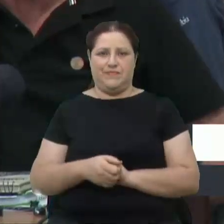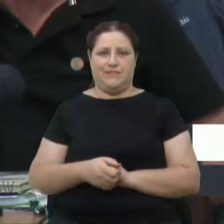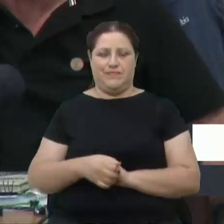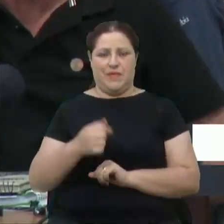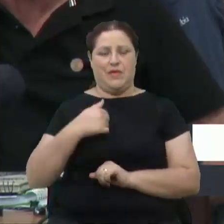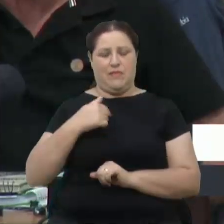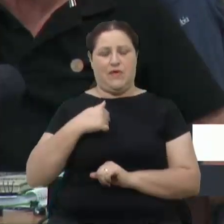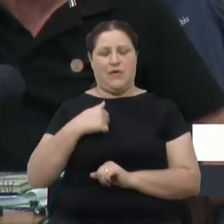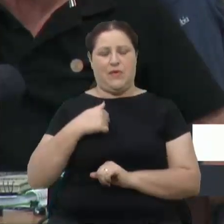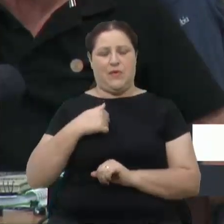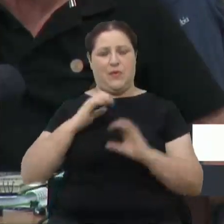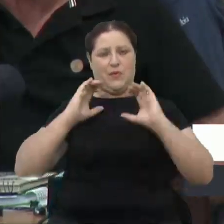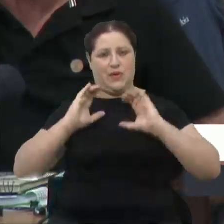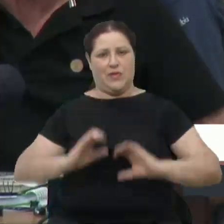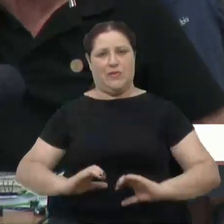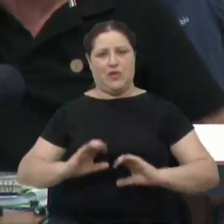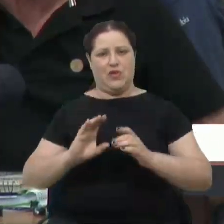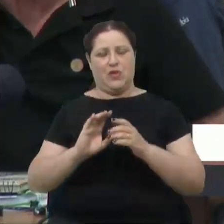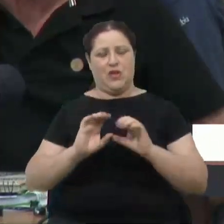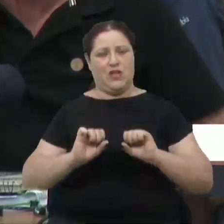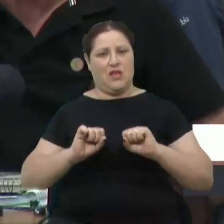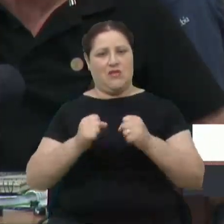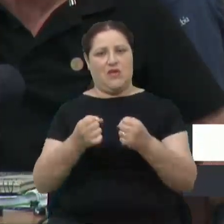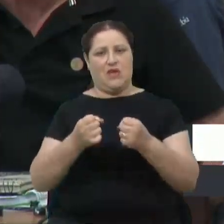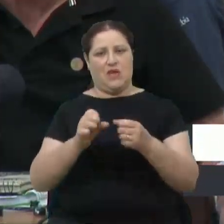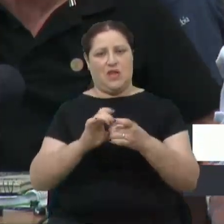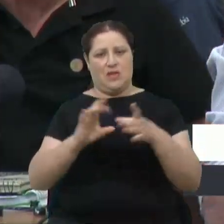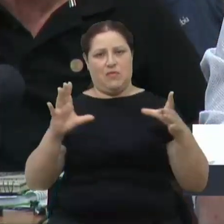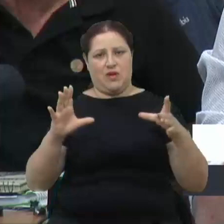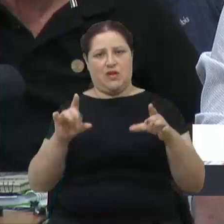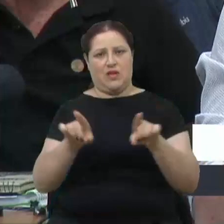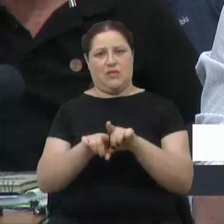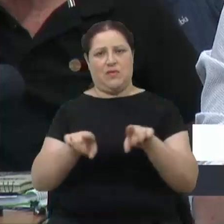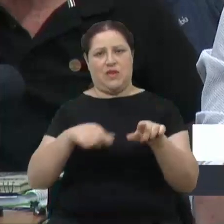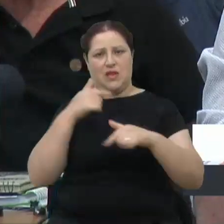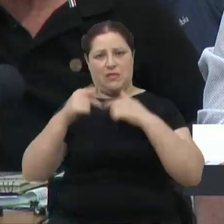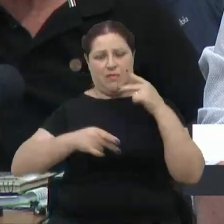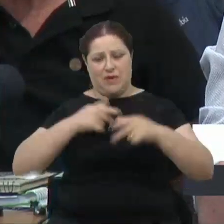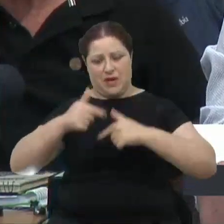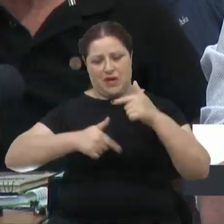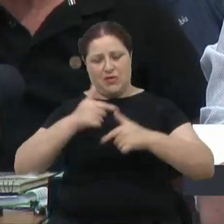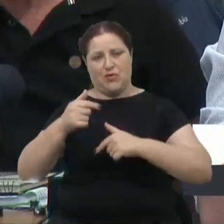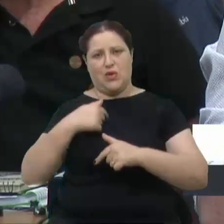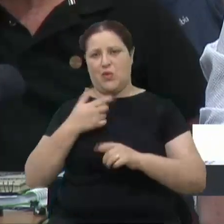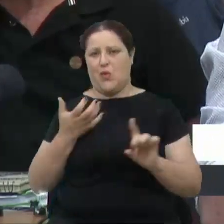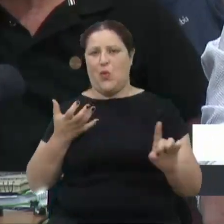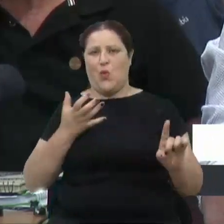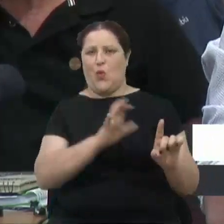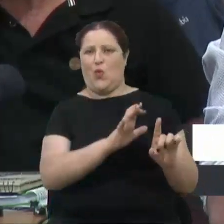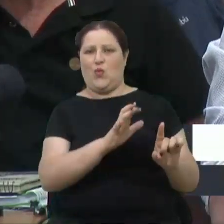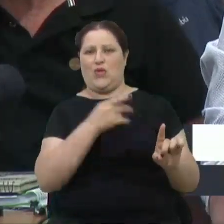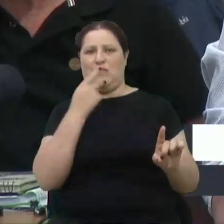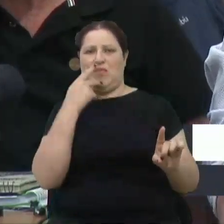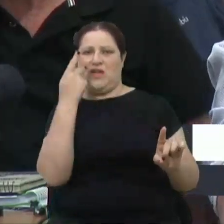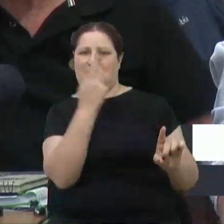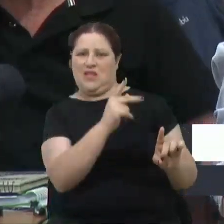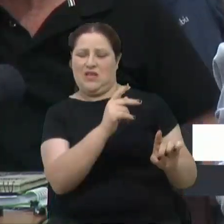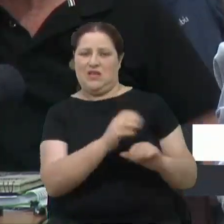da democracia como defensor do trabalho é repudiar essas declarações e ter uma postura